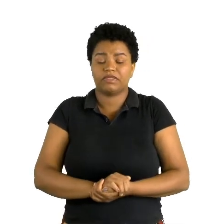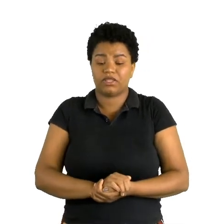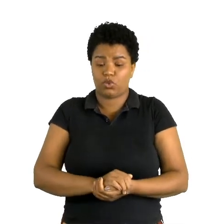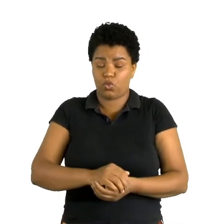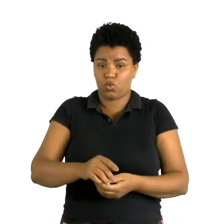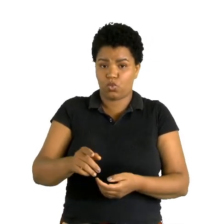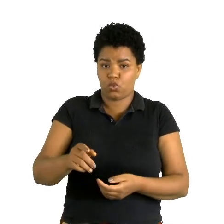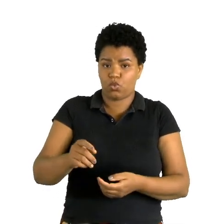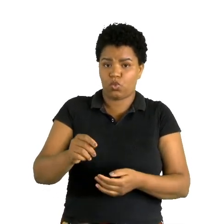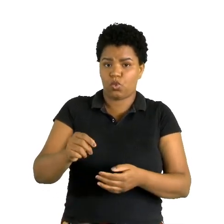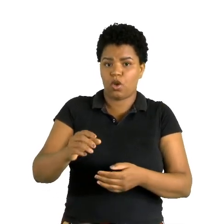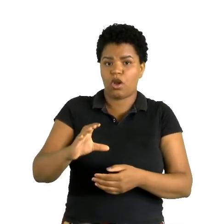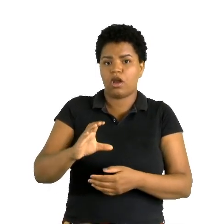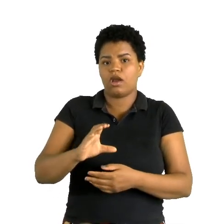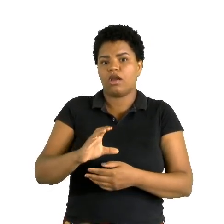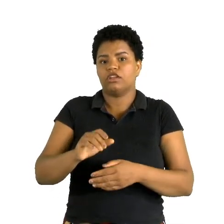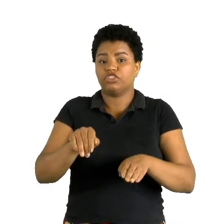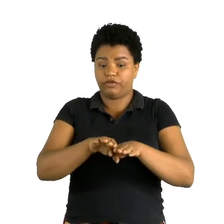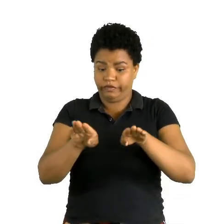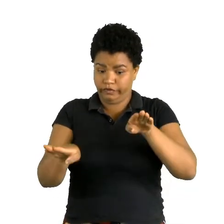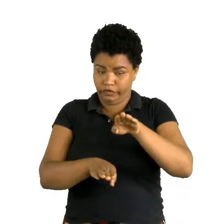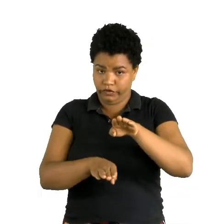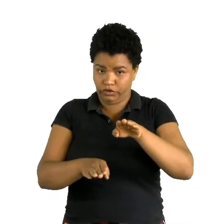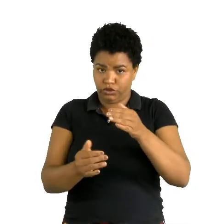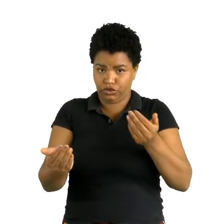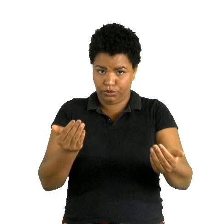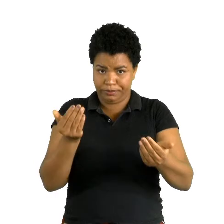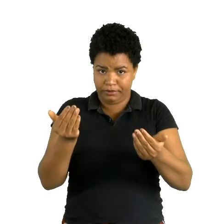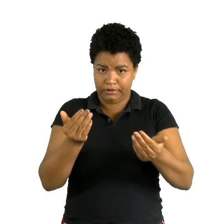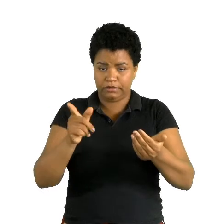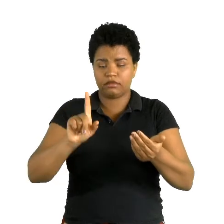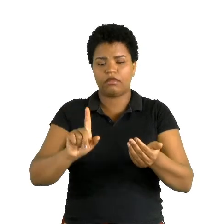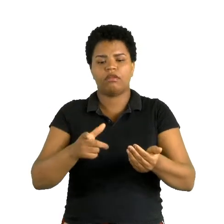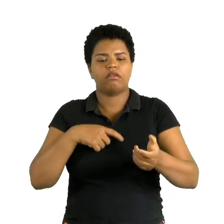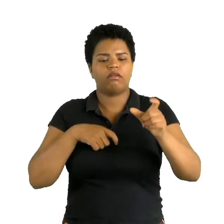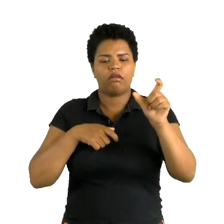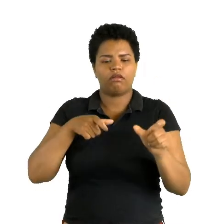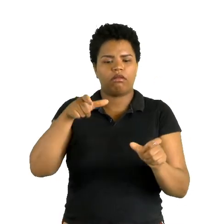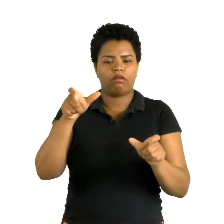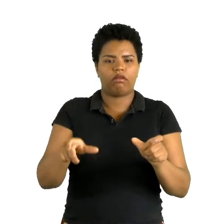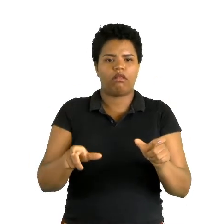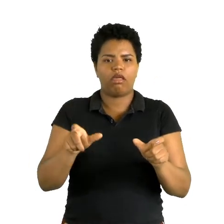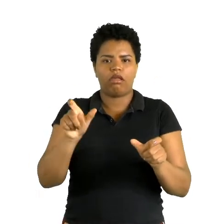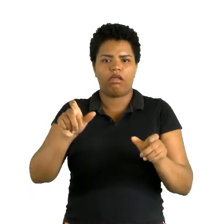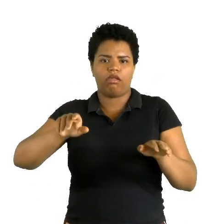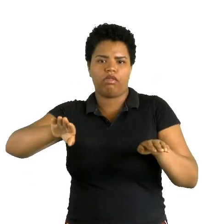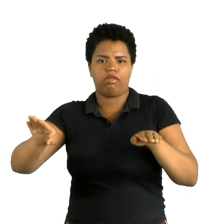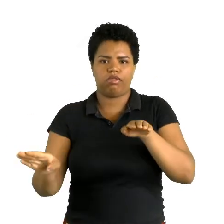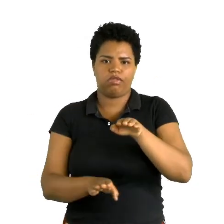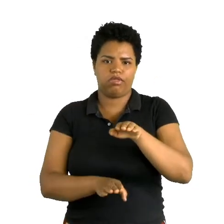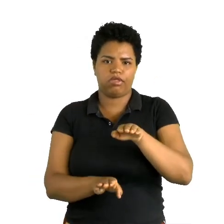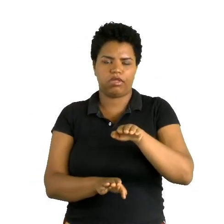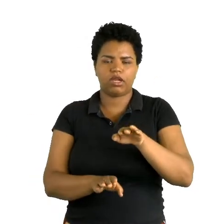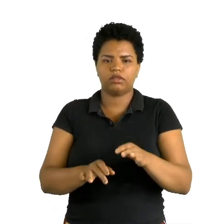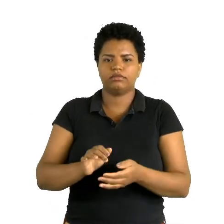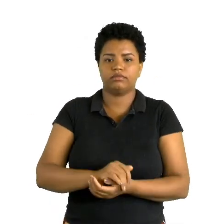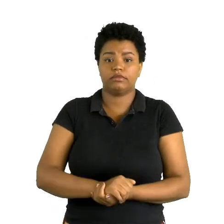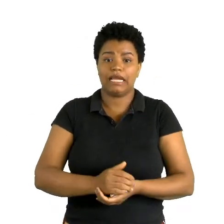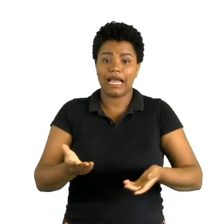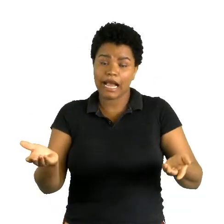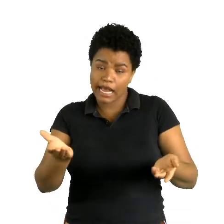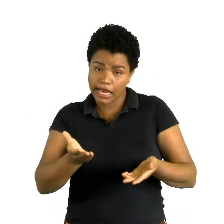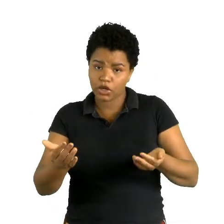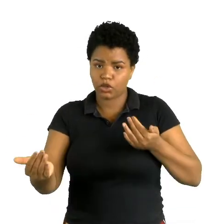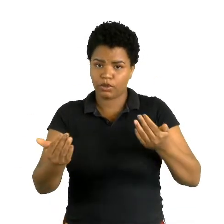grau comparativo de inferioridade, a gente colocava um elemento abaixo do outro nesse comparativo, e agora no